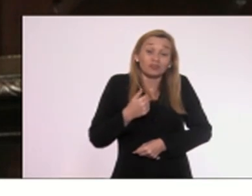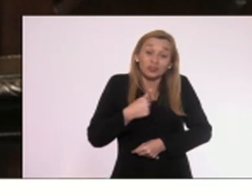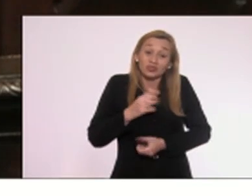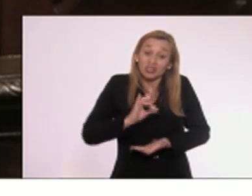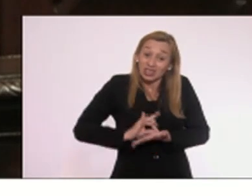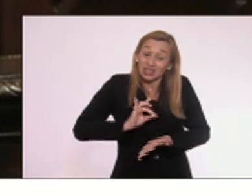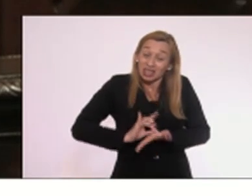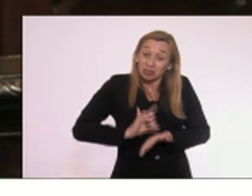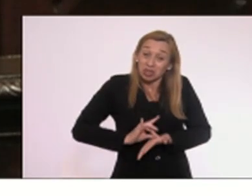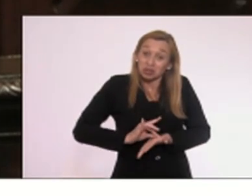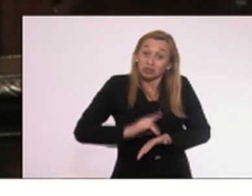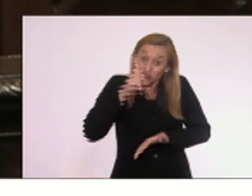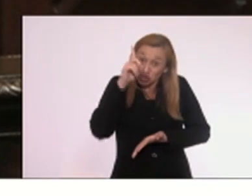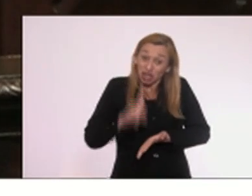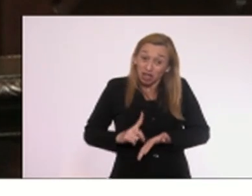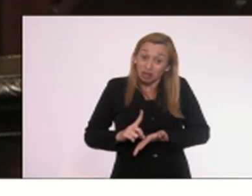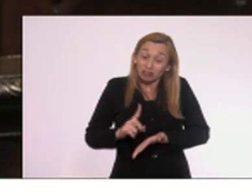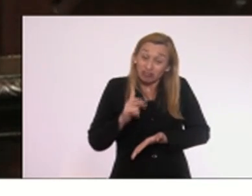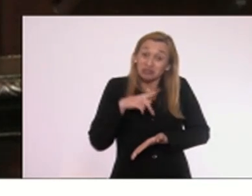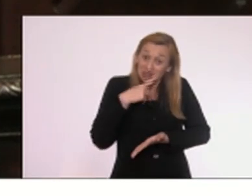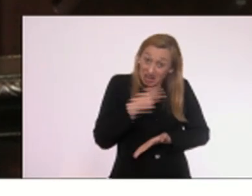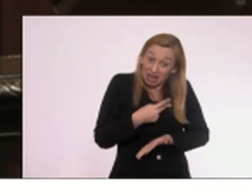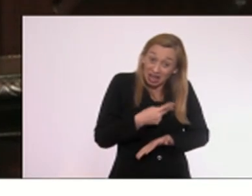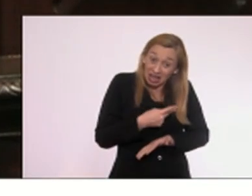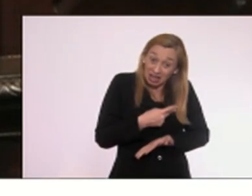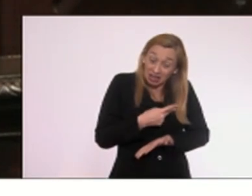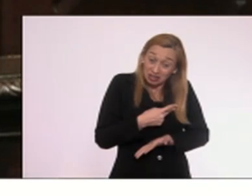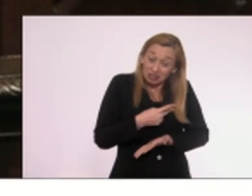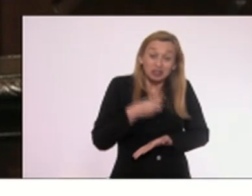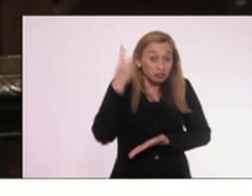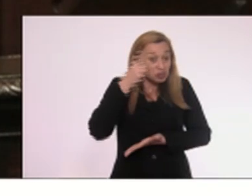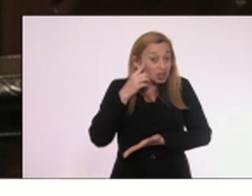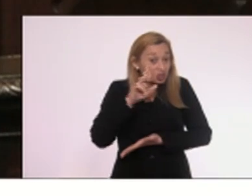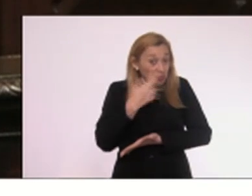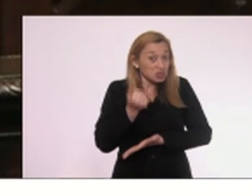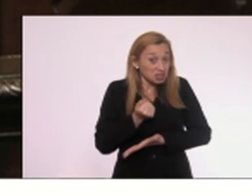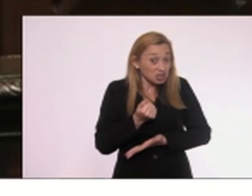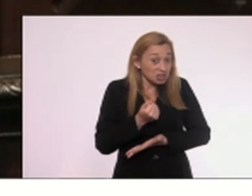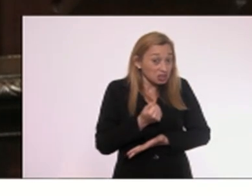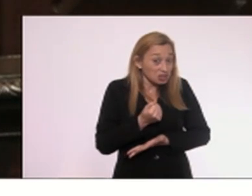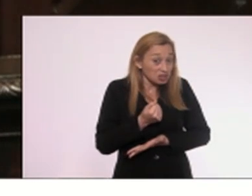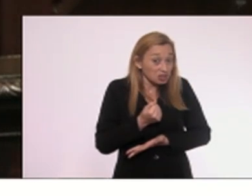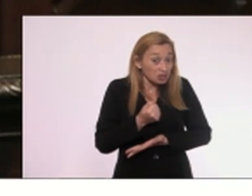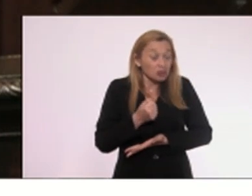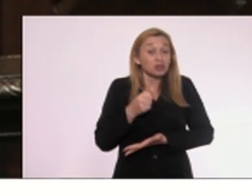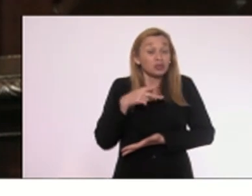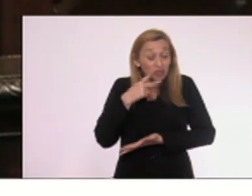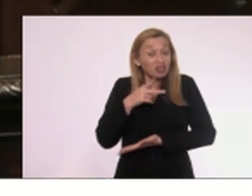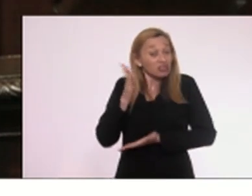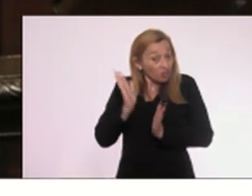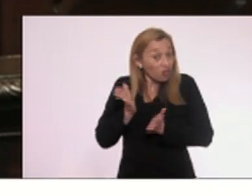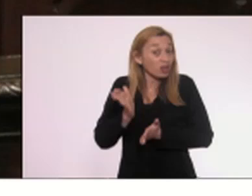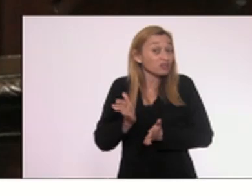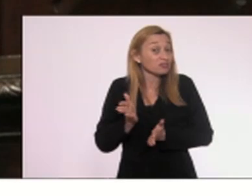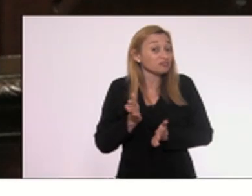seguramente, o direito de dizer, deputada Lucinha, o que estou dizendo agora.